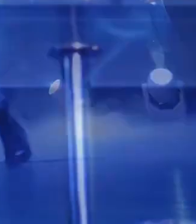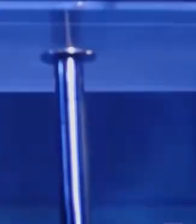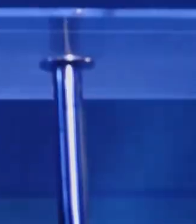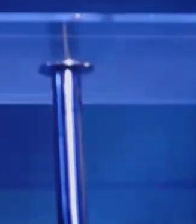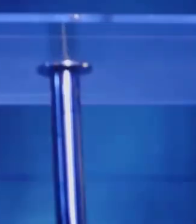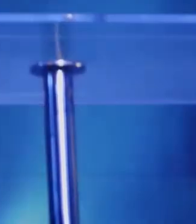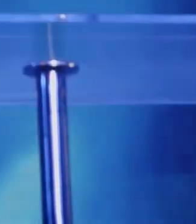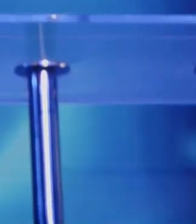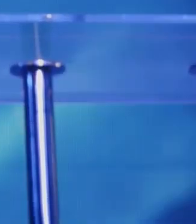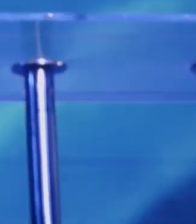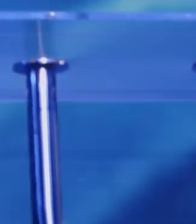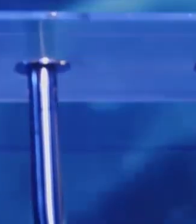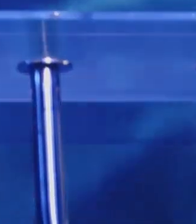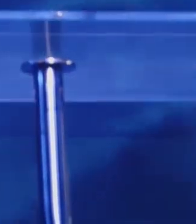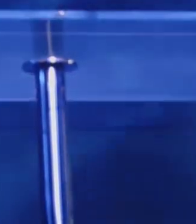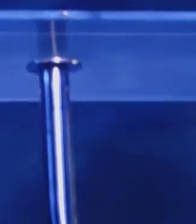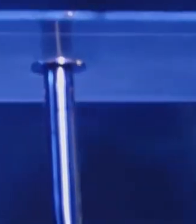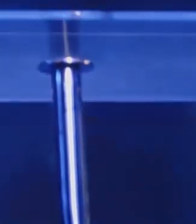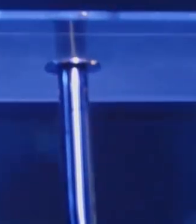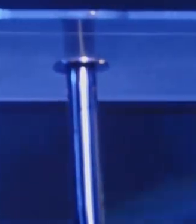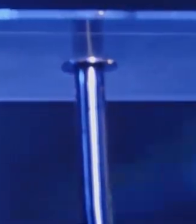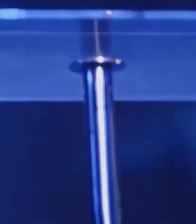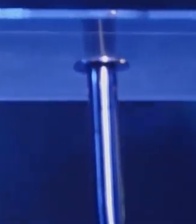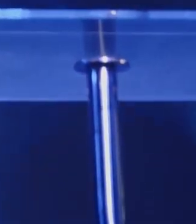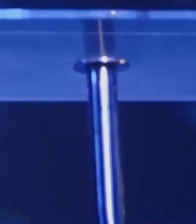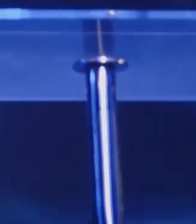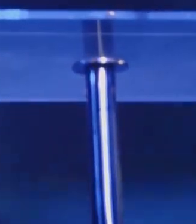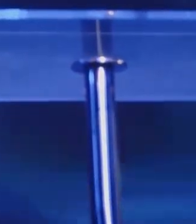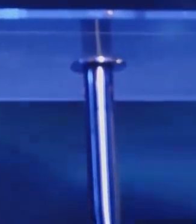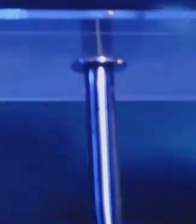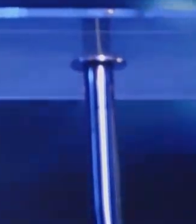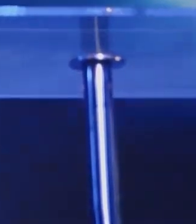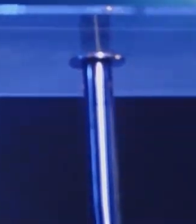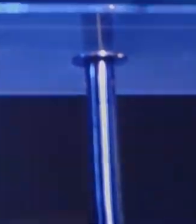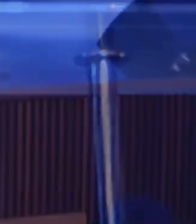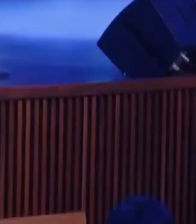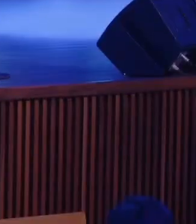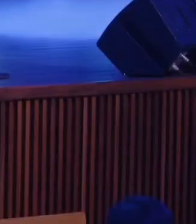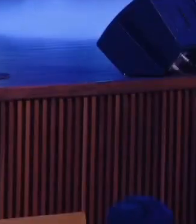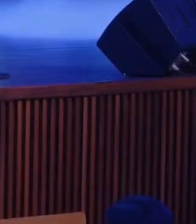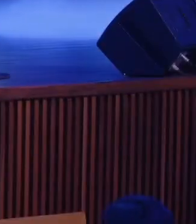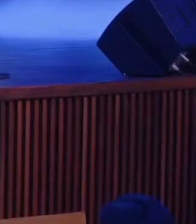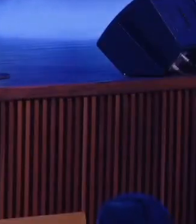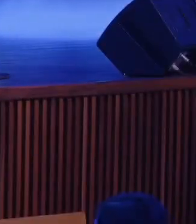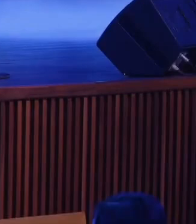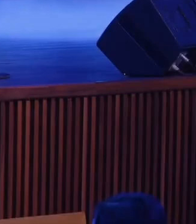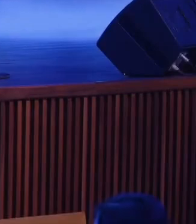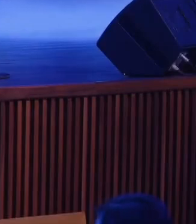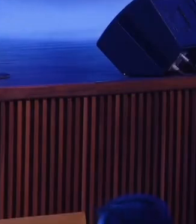e morreu por mim quem deu